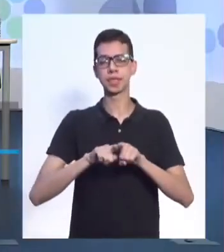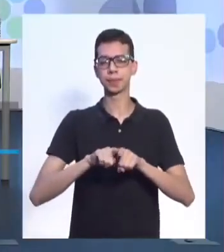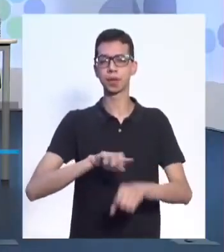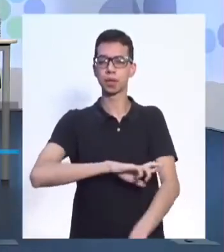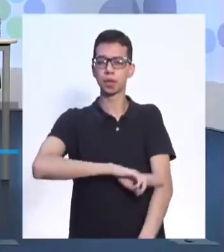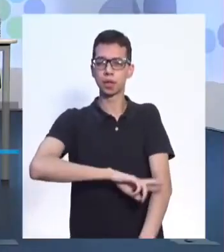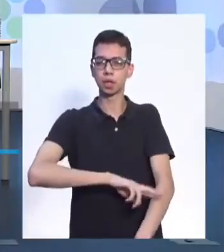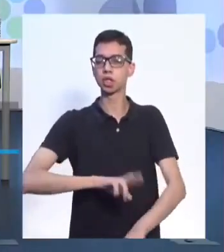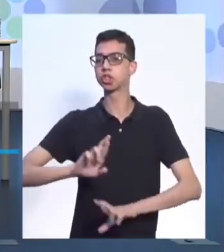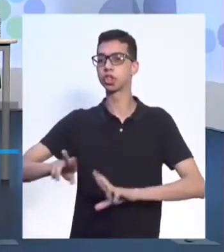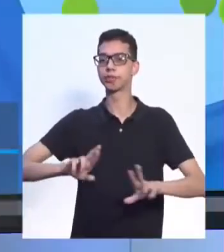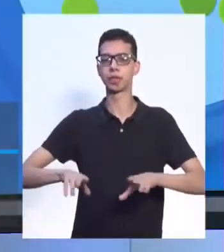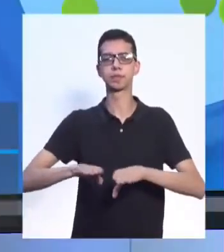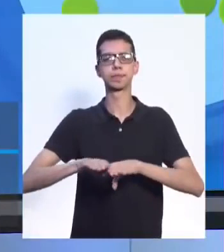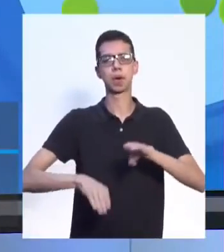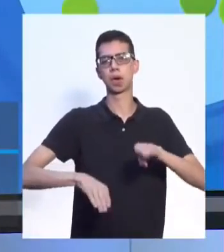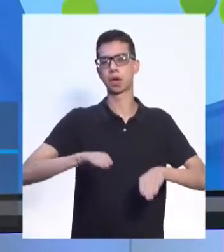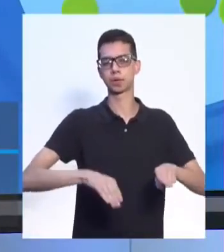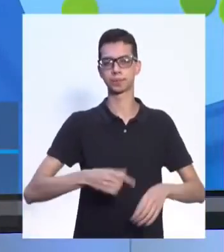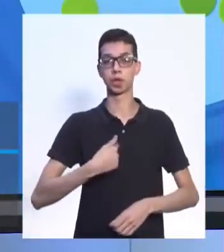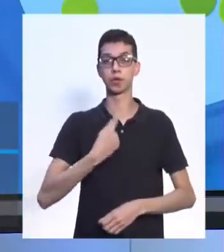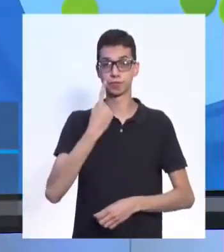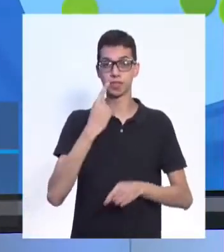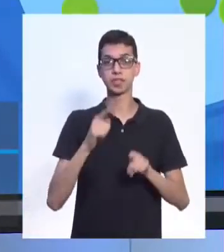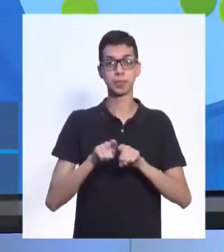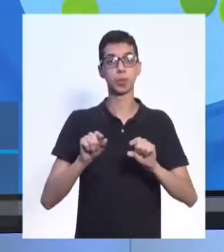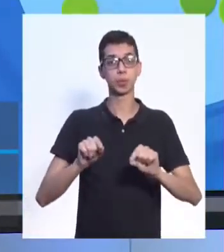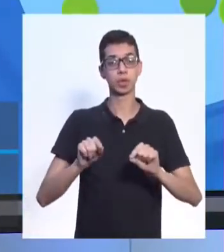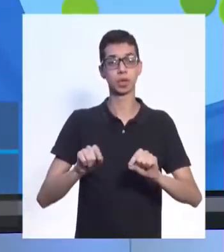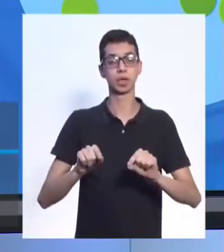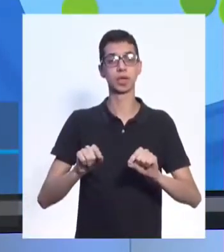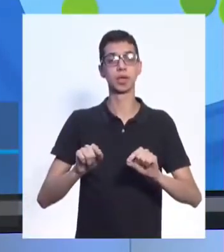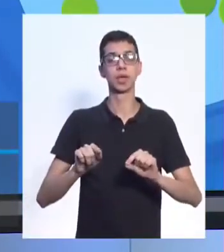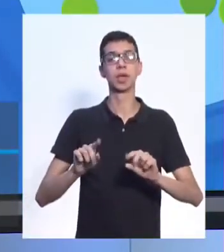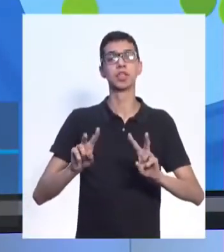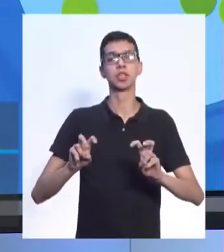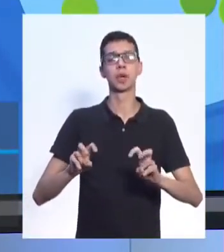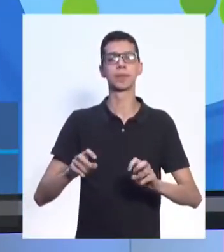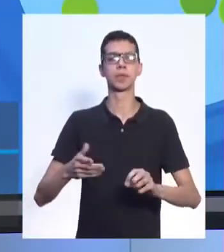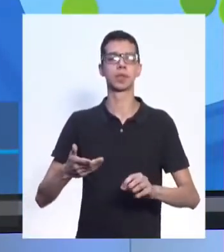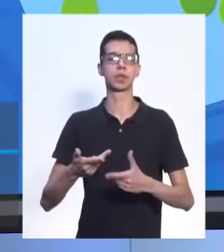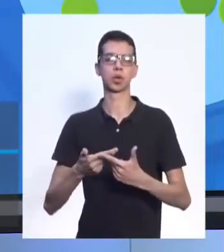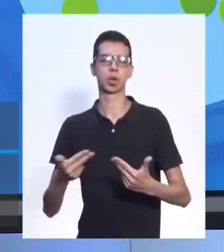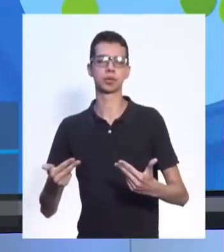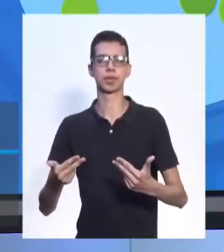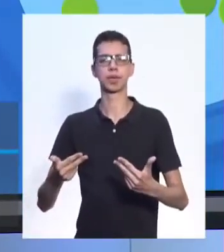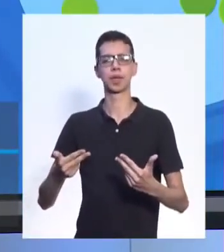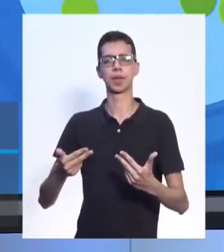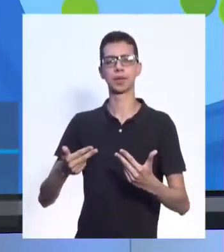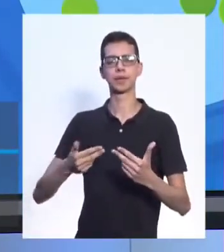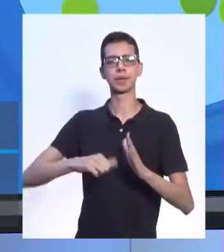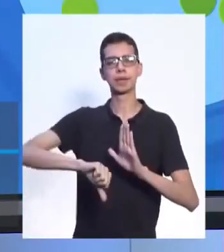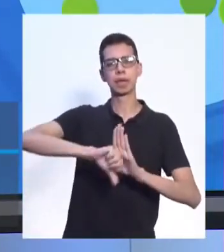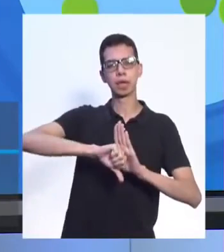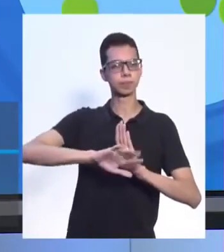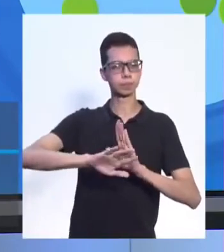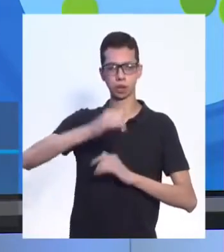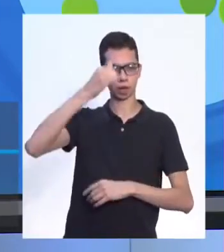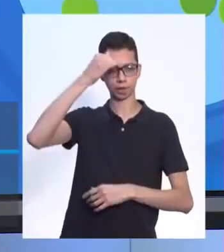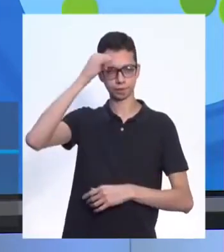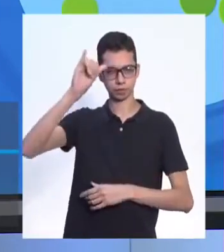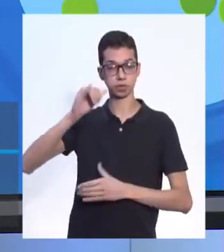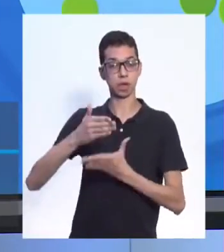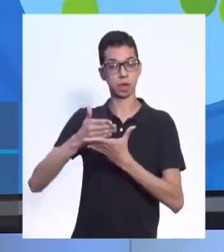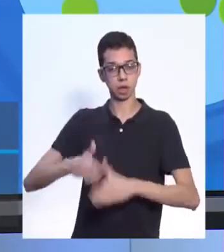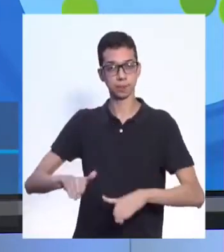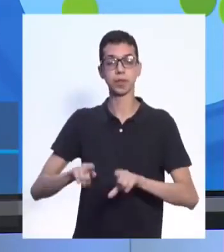aqui pela desmarginalização. Nossa, muito bom. Que eu achei aqui, ó. E a Maria falou sobre o reconhecimento